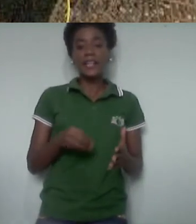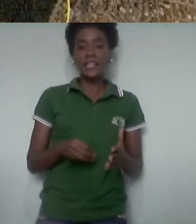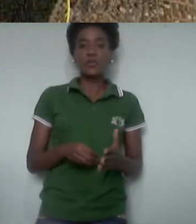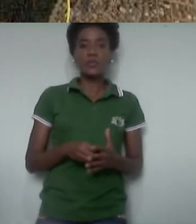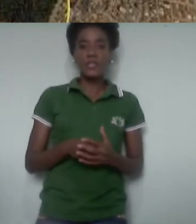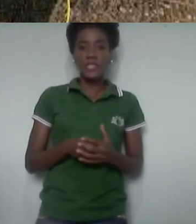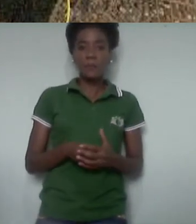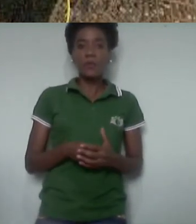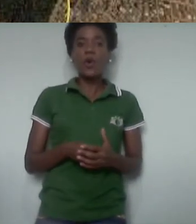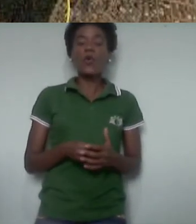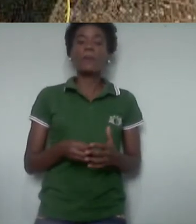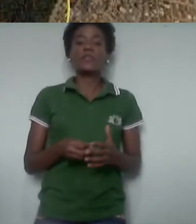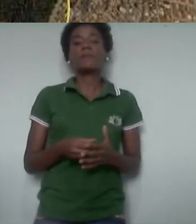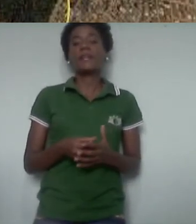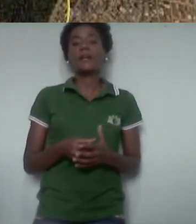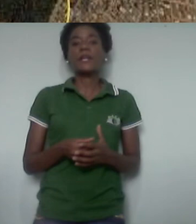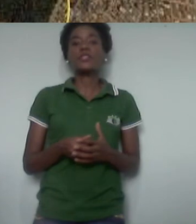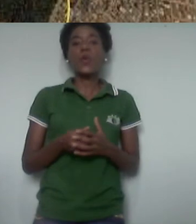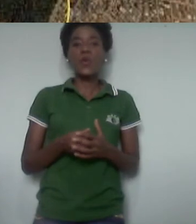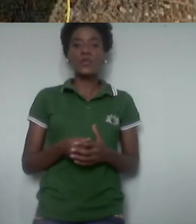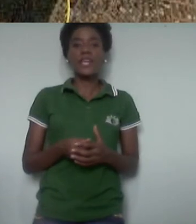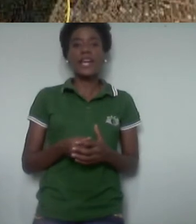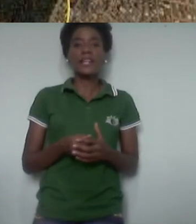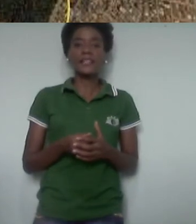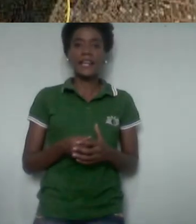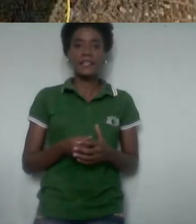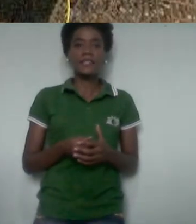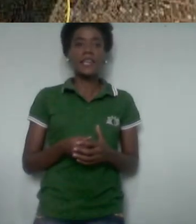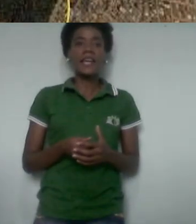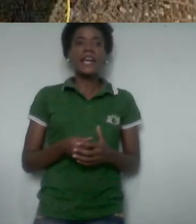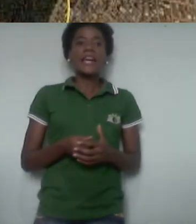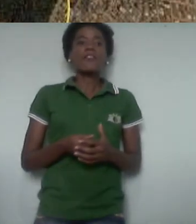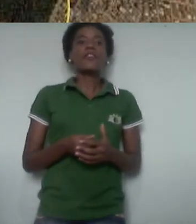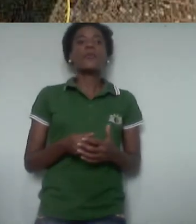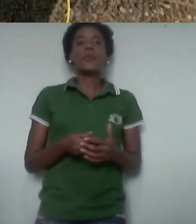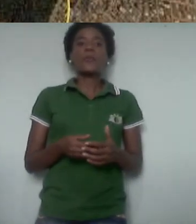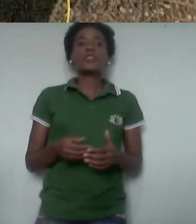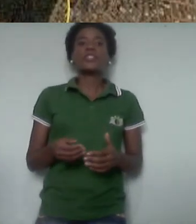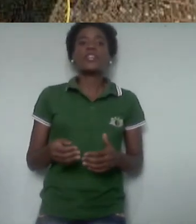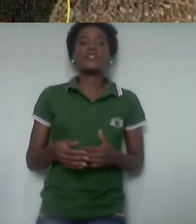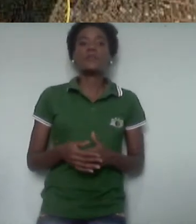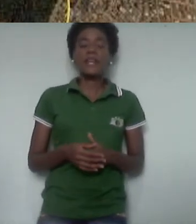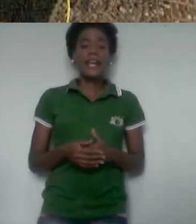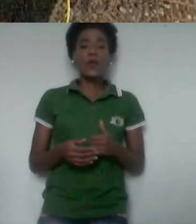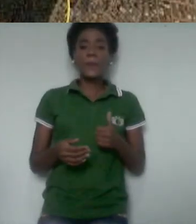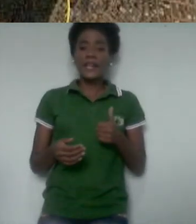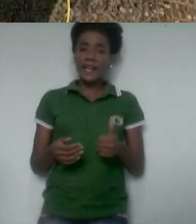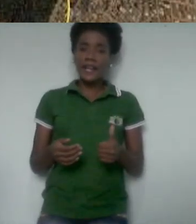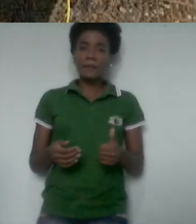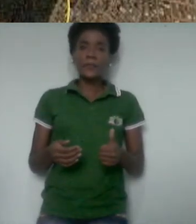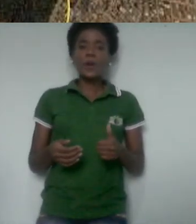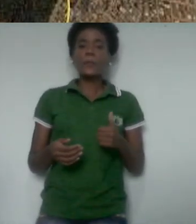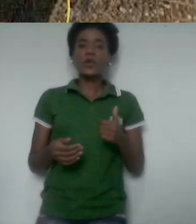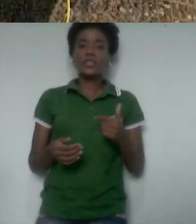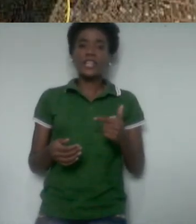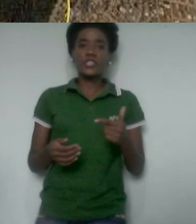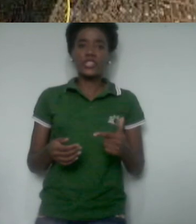existente aqui no município, com aproximadamente 11 hectares. Foram propostas de ações para